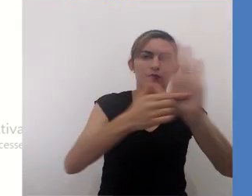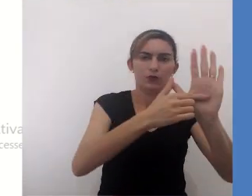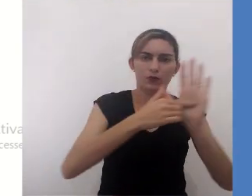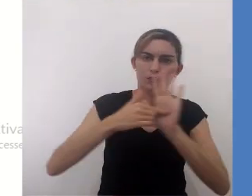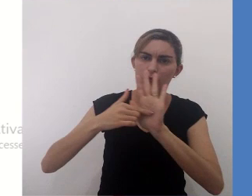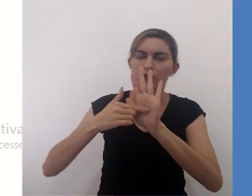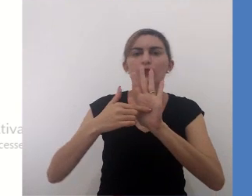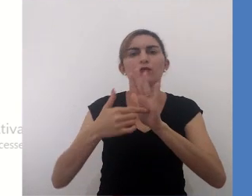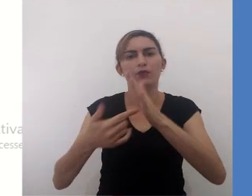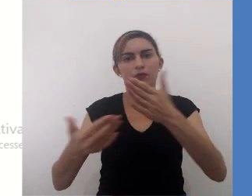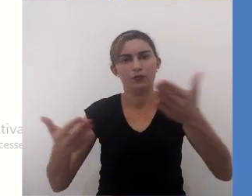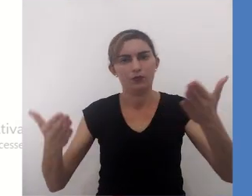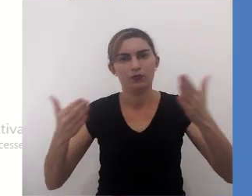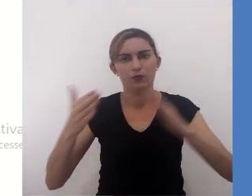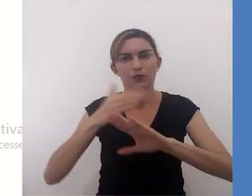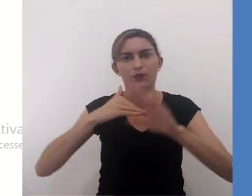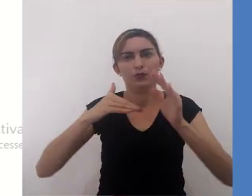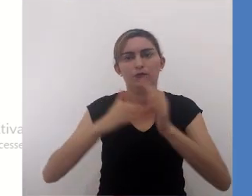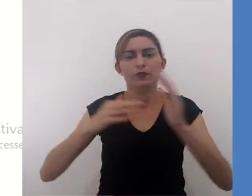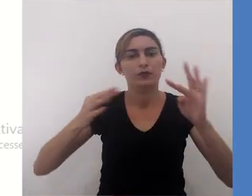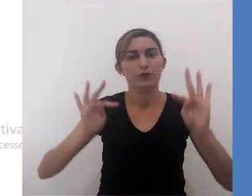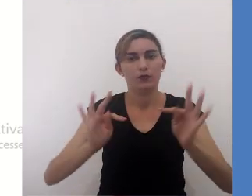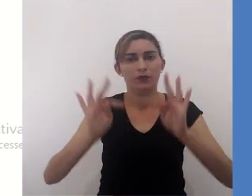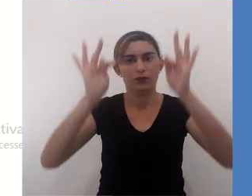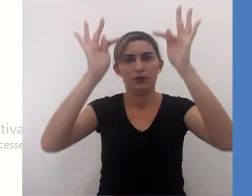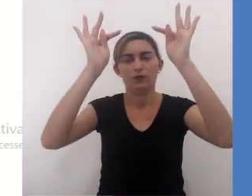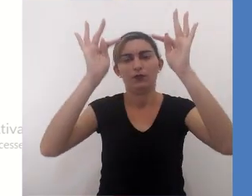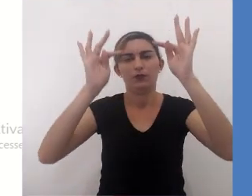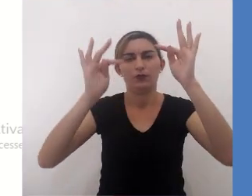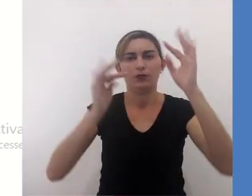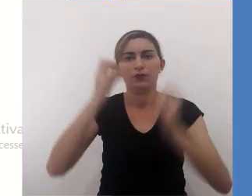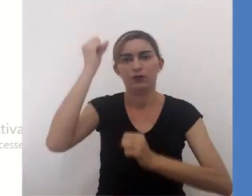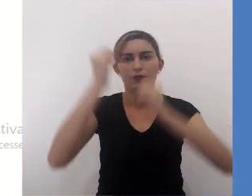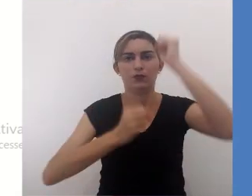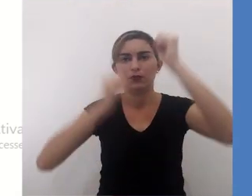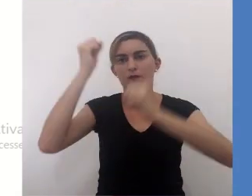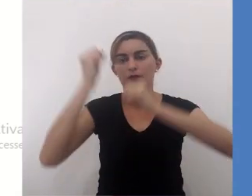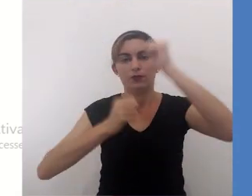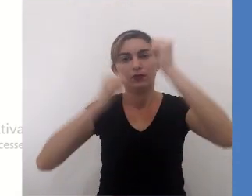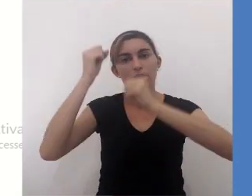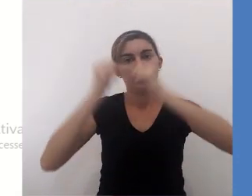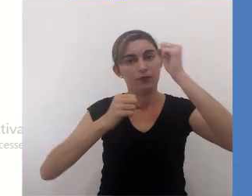mostraram irreversíveis. Então eu tenho o avanço da industrialização,